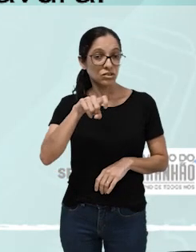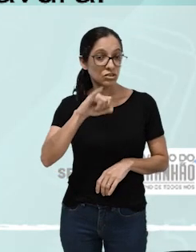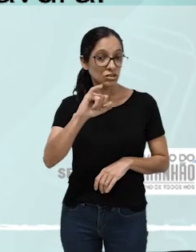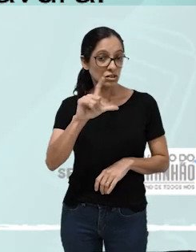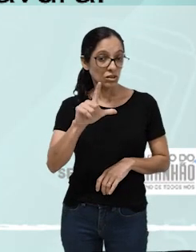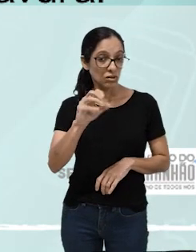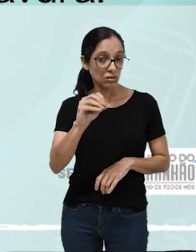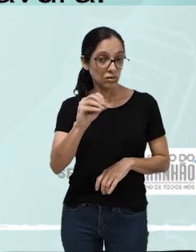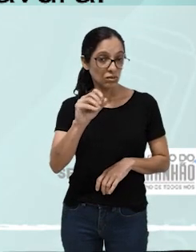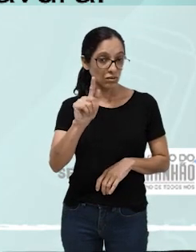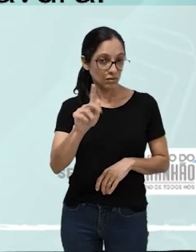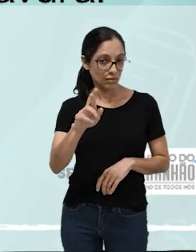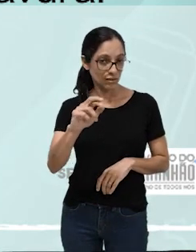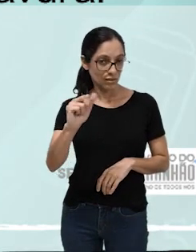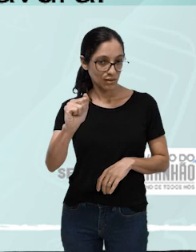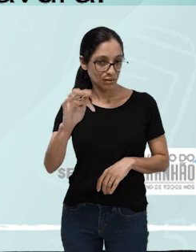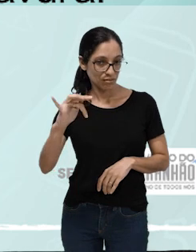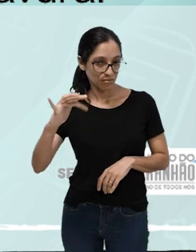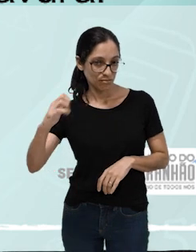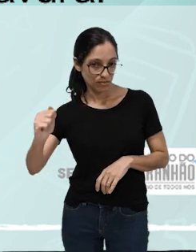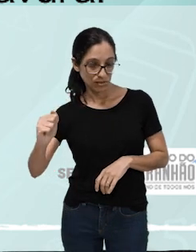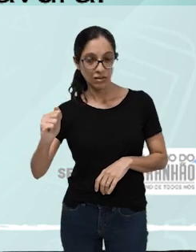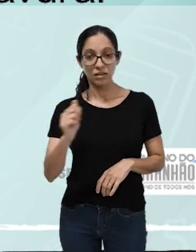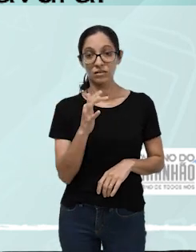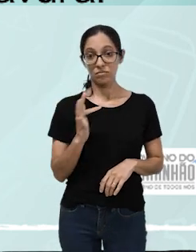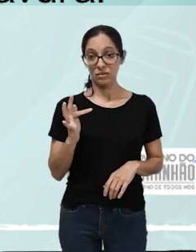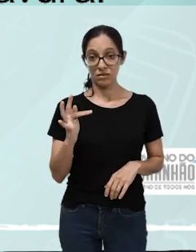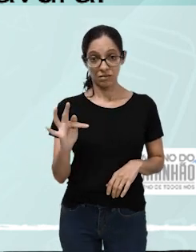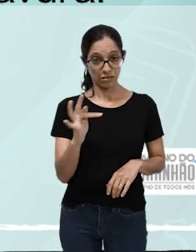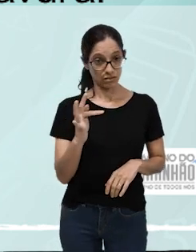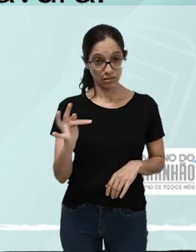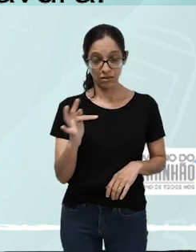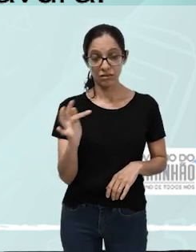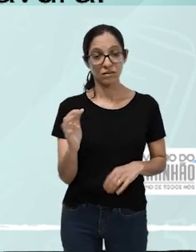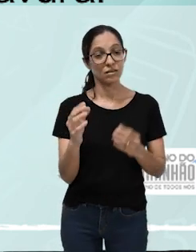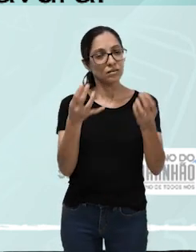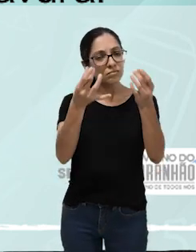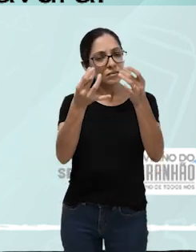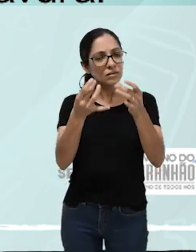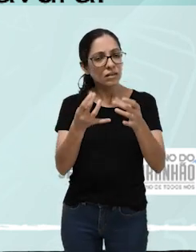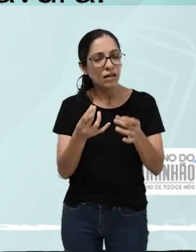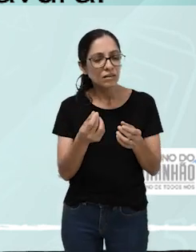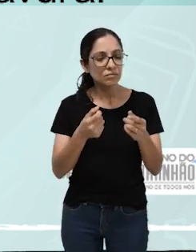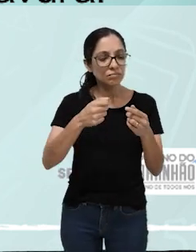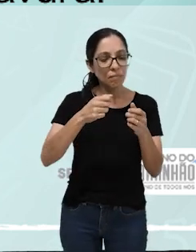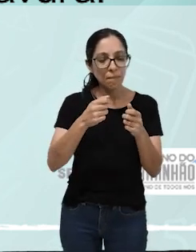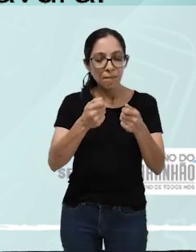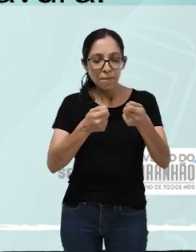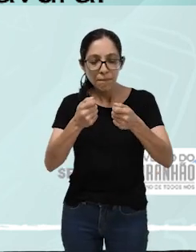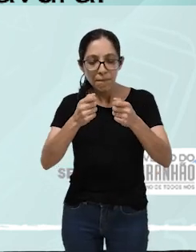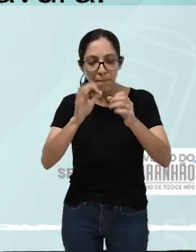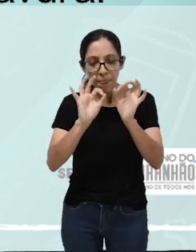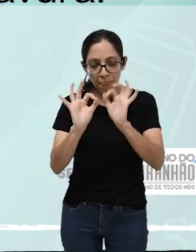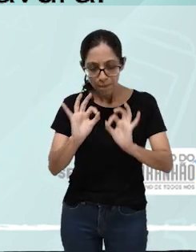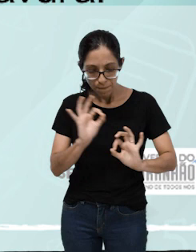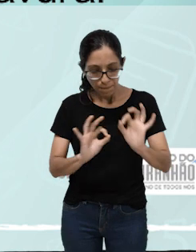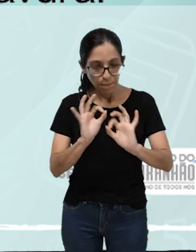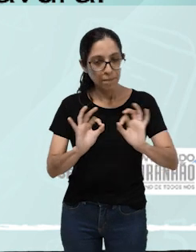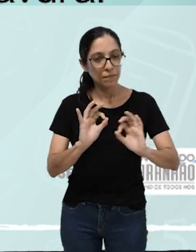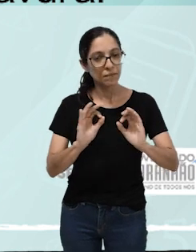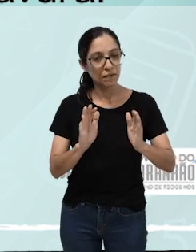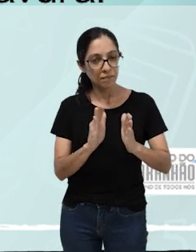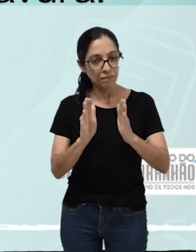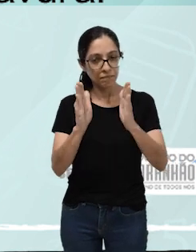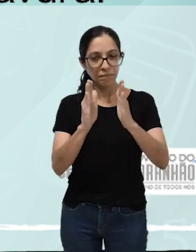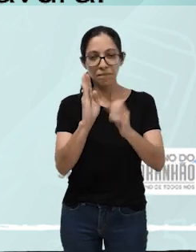xilogravura é uma técnica que consiste no entalhe de desenhos em madeira para serem pintados e